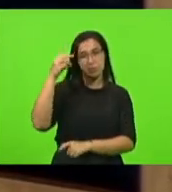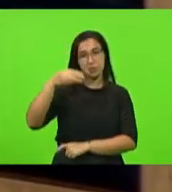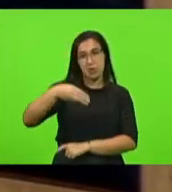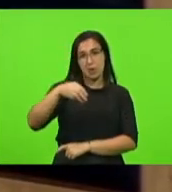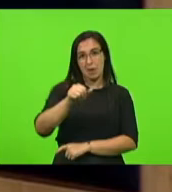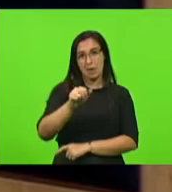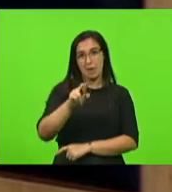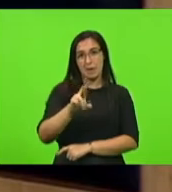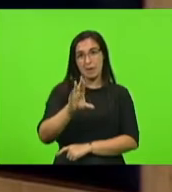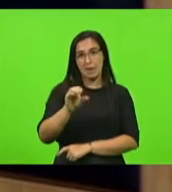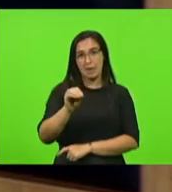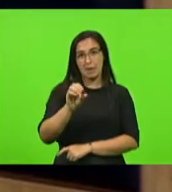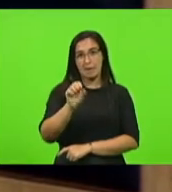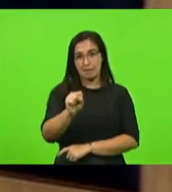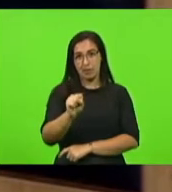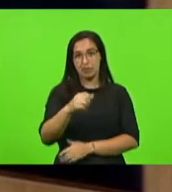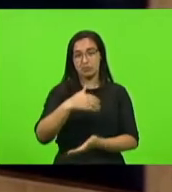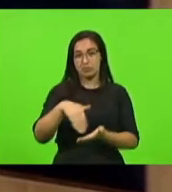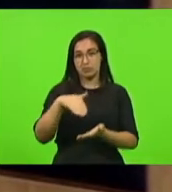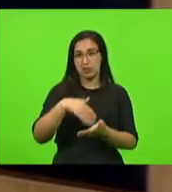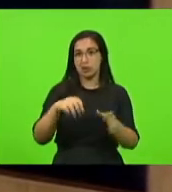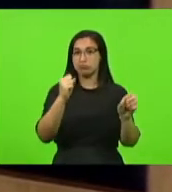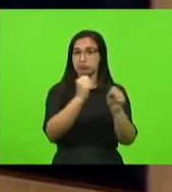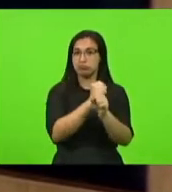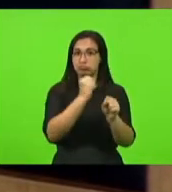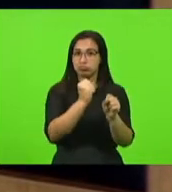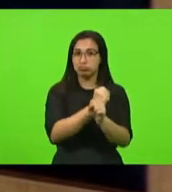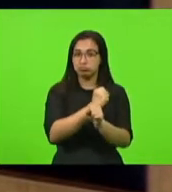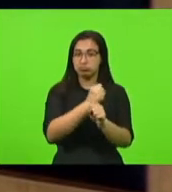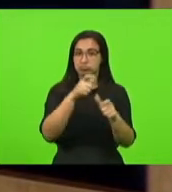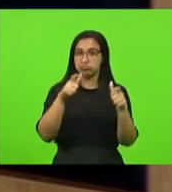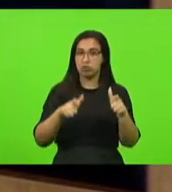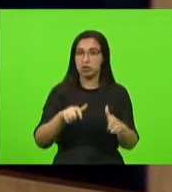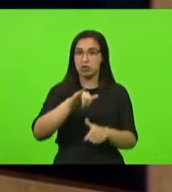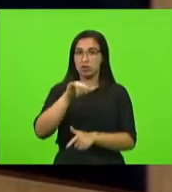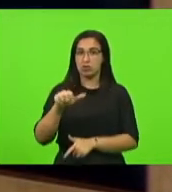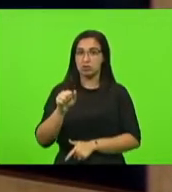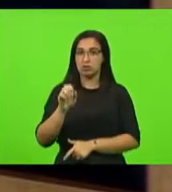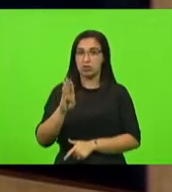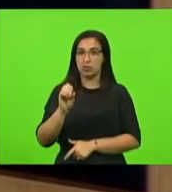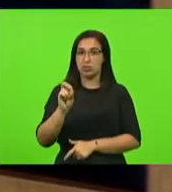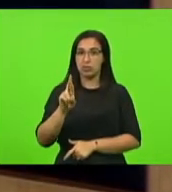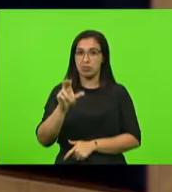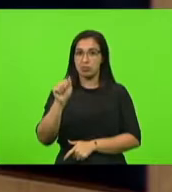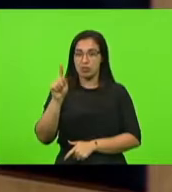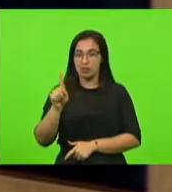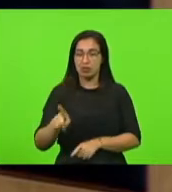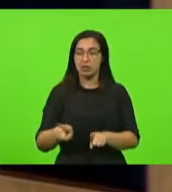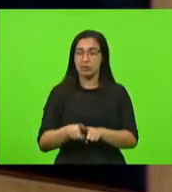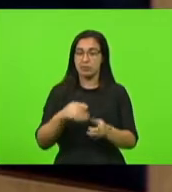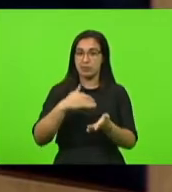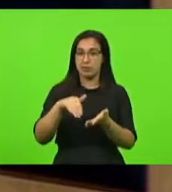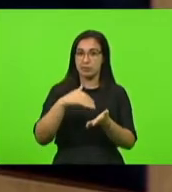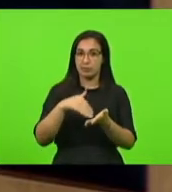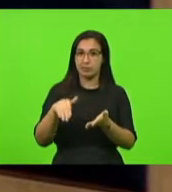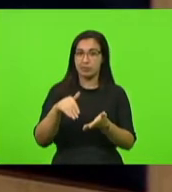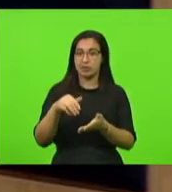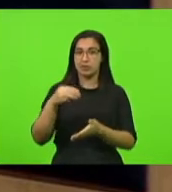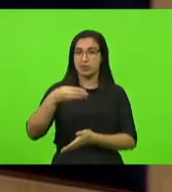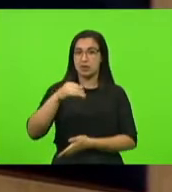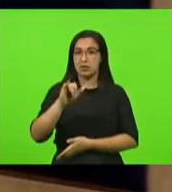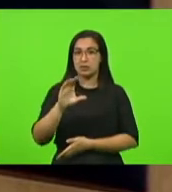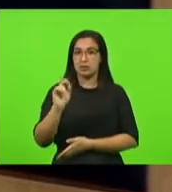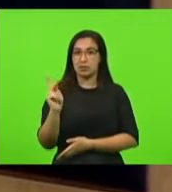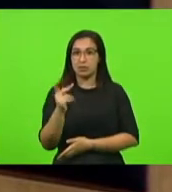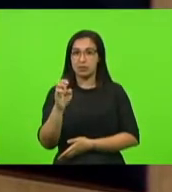que é secretário de Obras, né, de Jaborá, a Michele, que é secretária de Educação, o Cassiano, meu